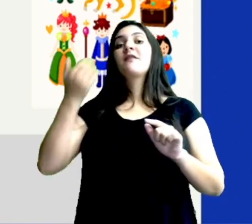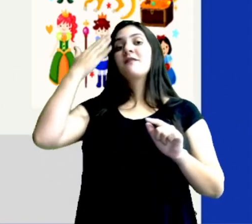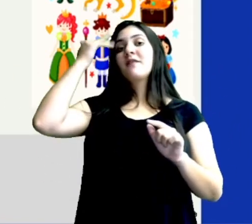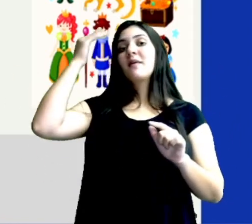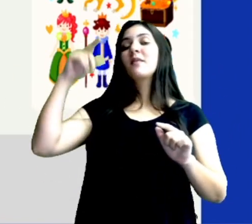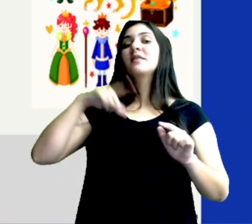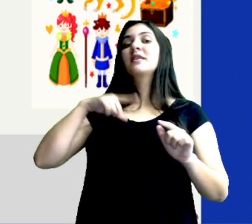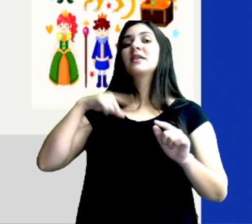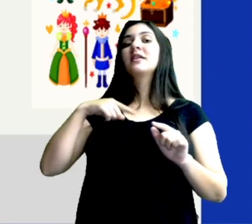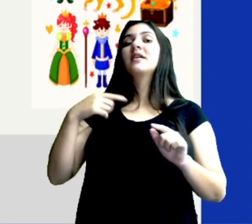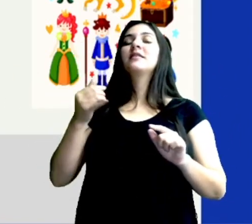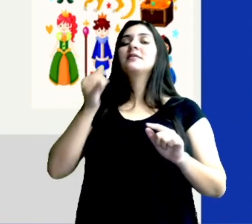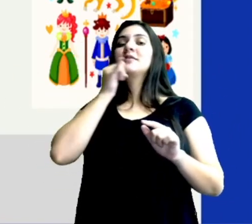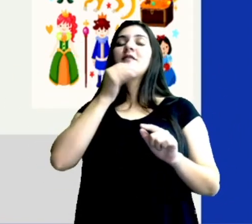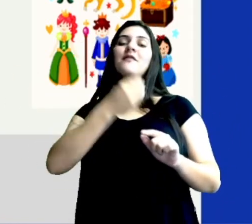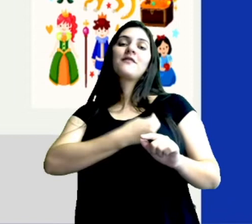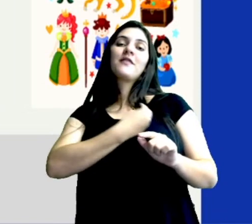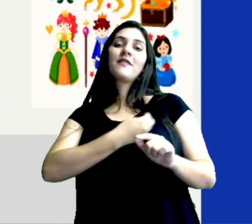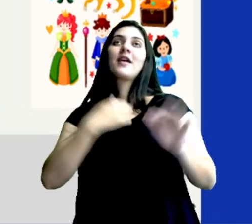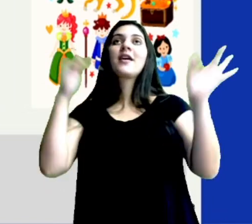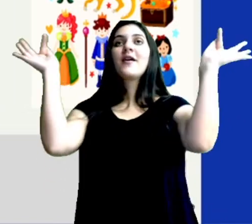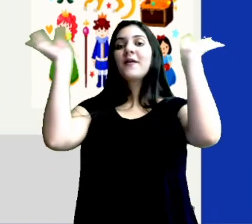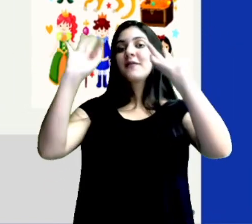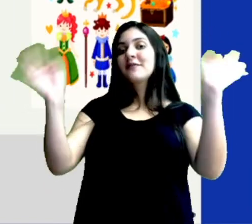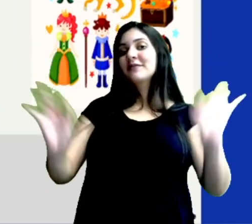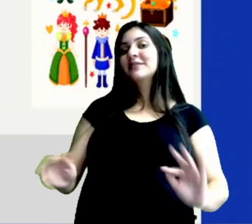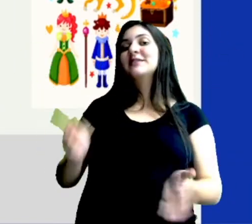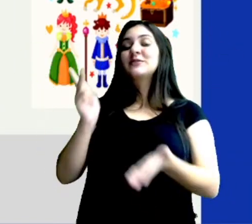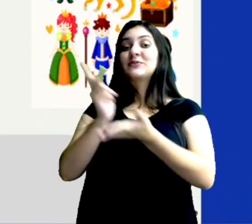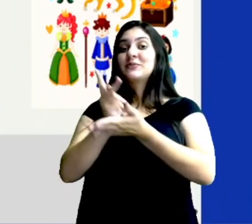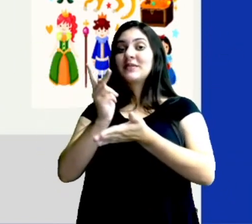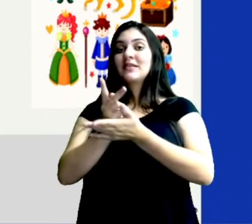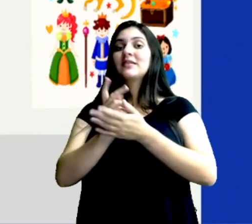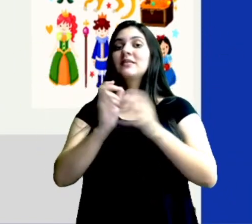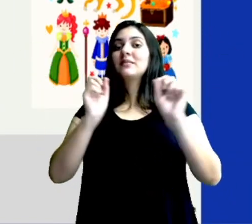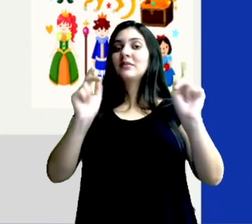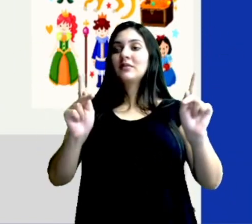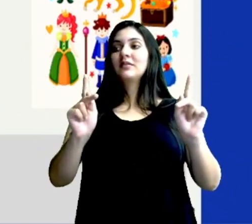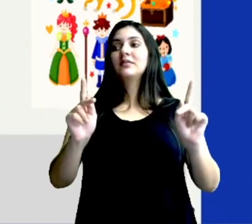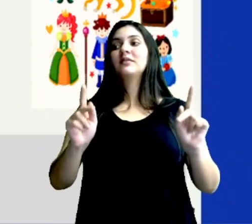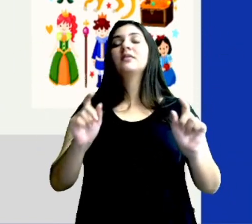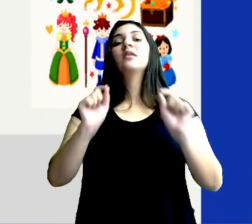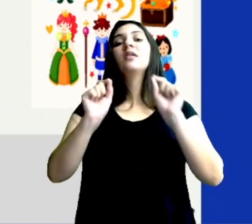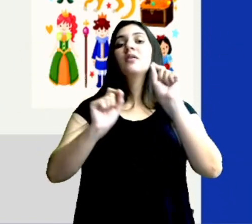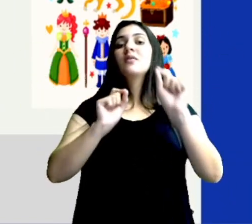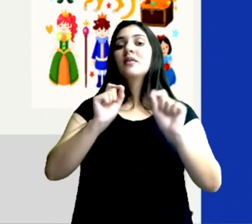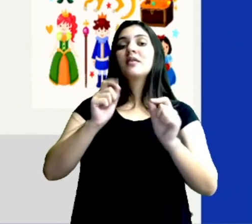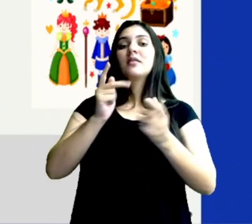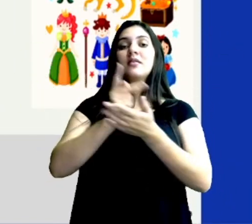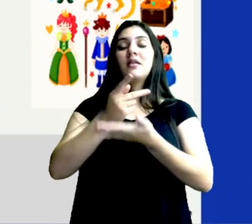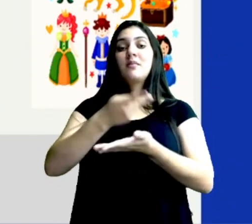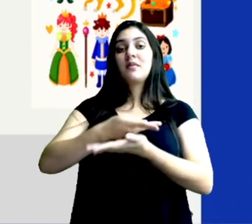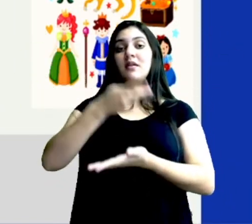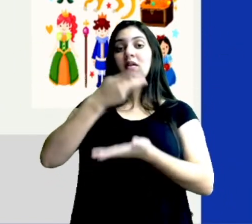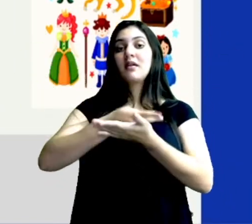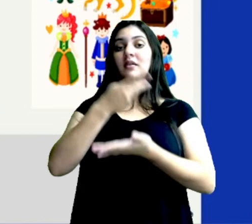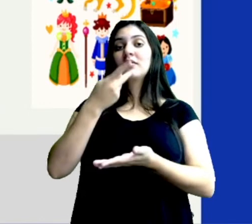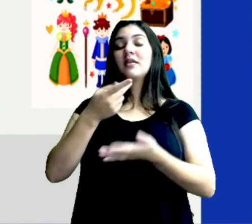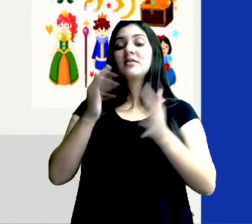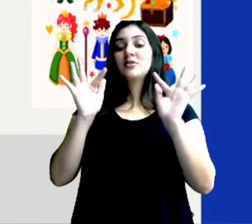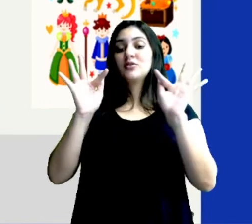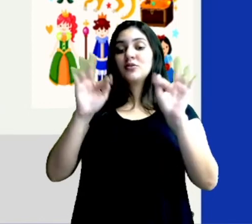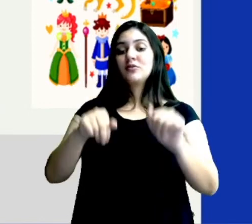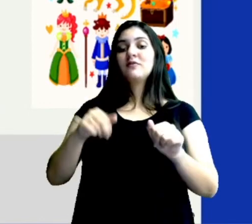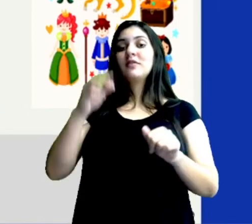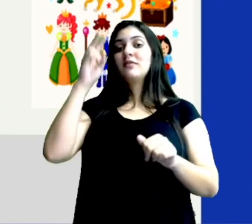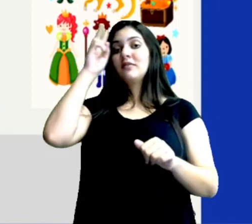fadas, né? E viveram felizes para sempre, tá bom? Que é algo que sempre acontece nos finais das histórias,